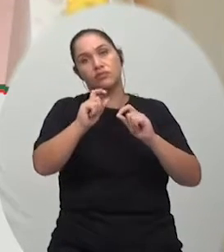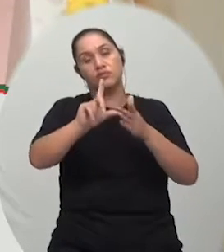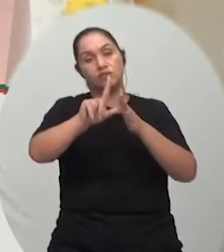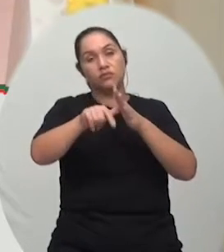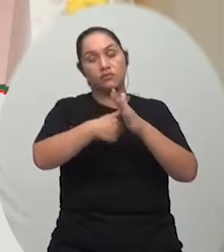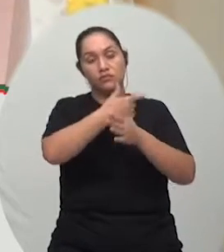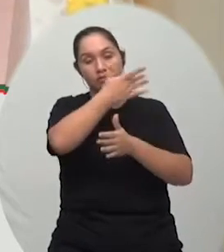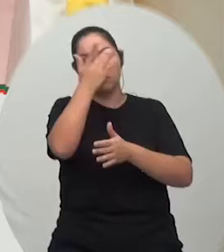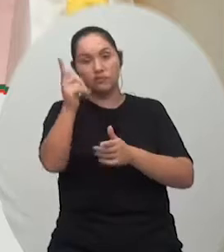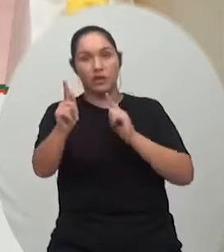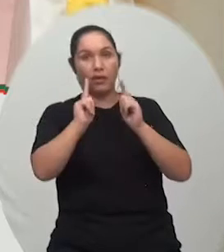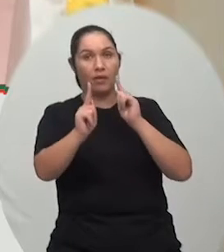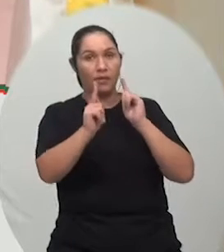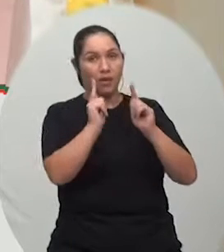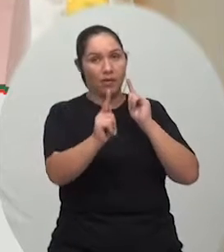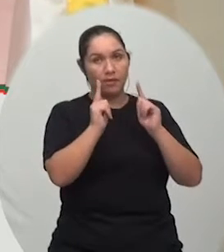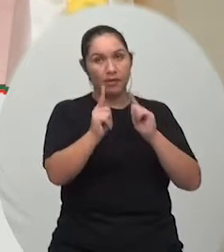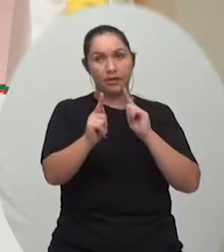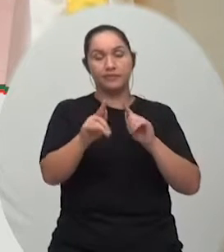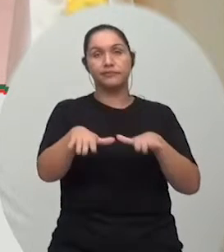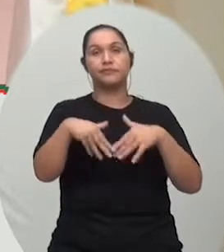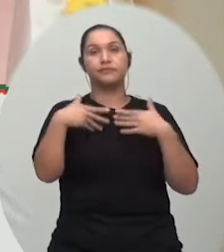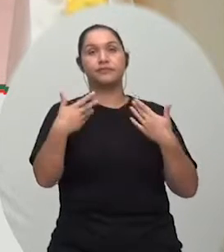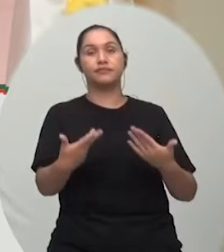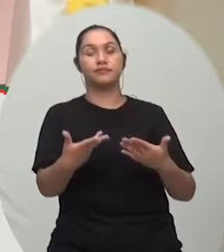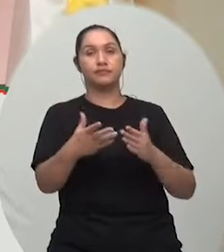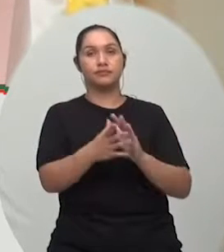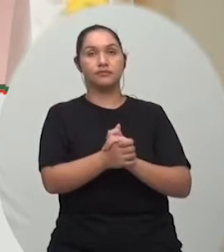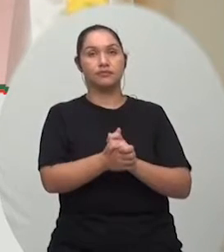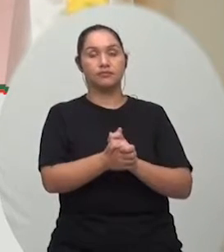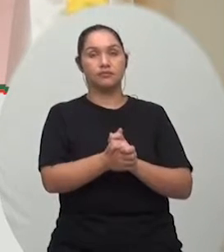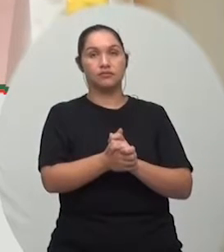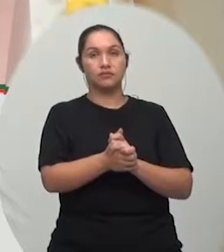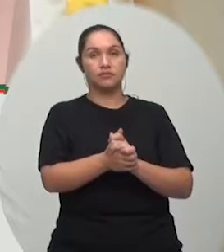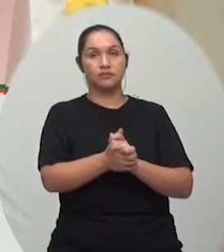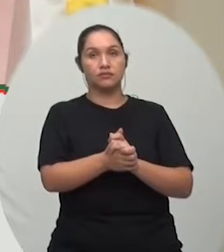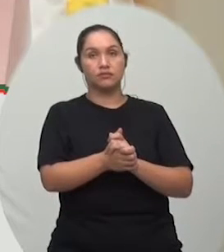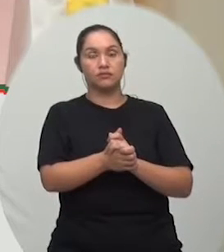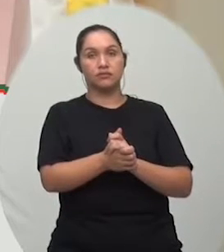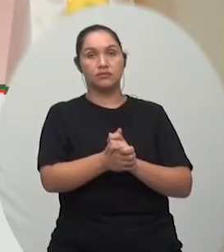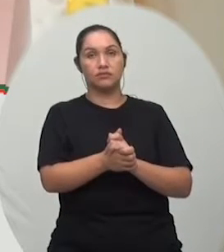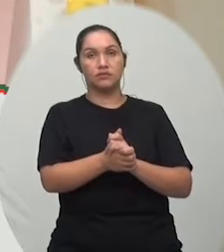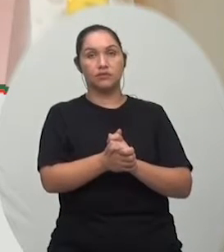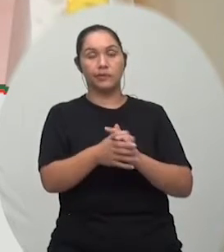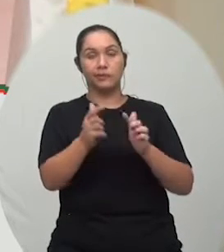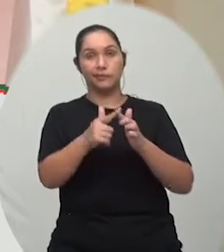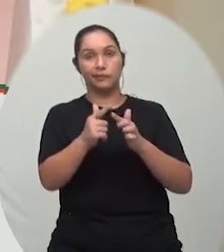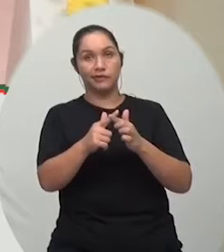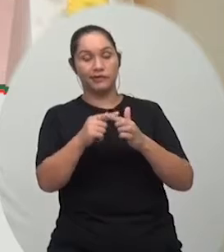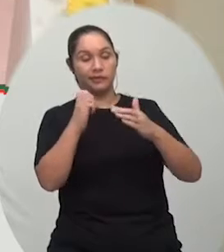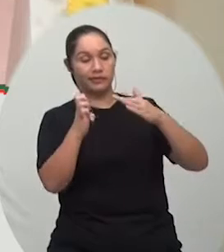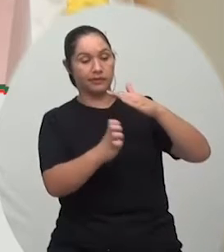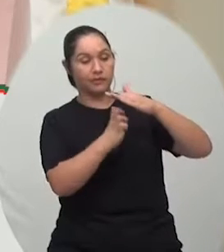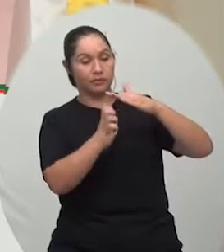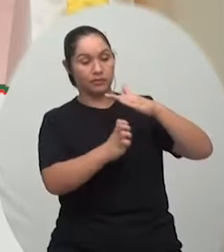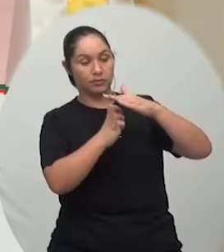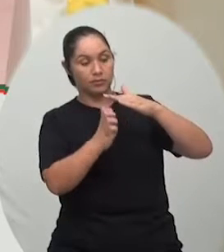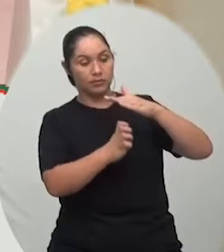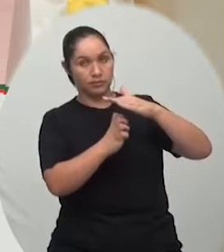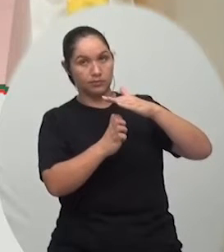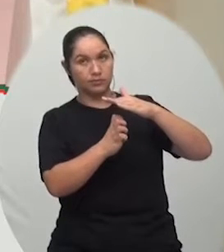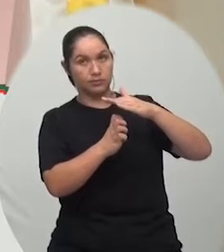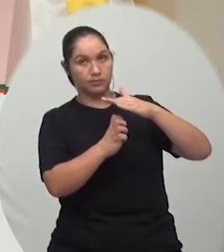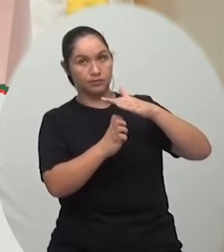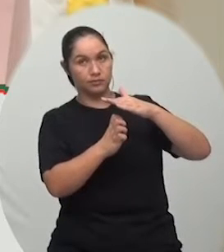reclamações de funcionários dessa empresa, a coleta de lixo na cidade é